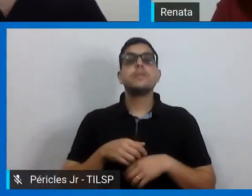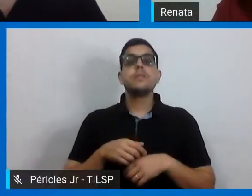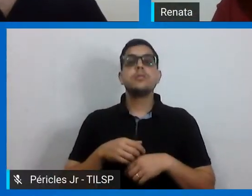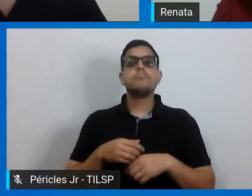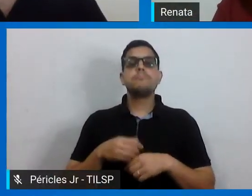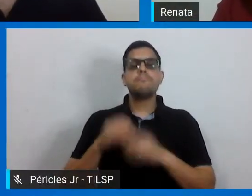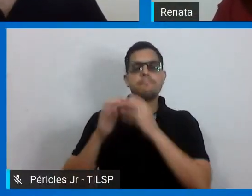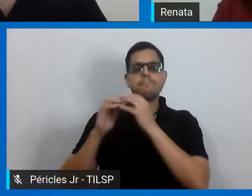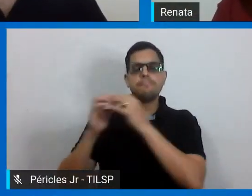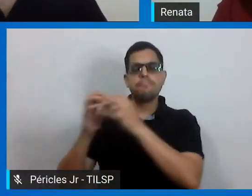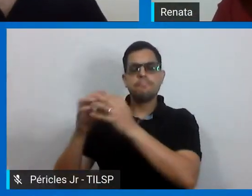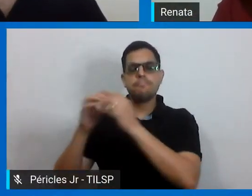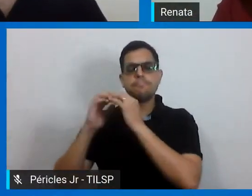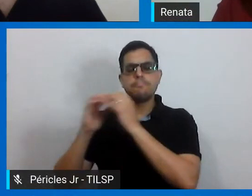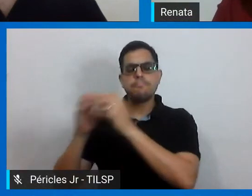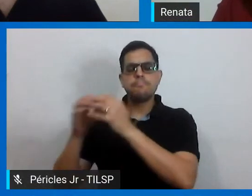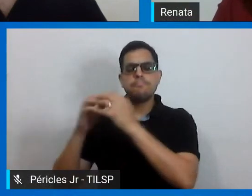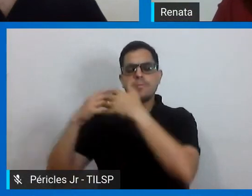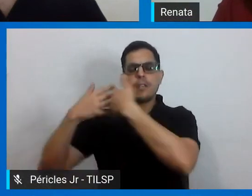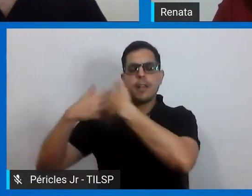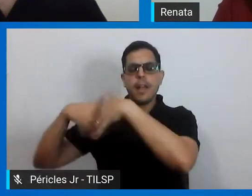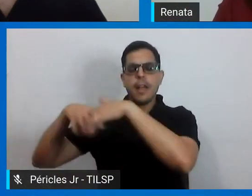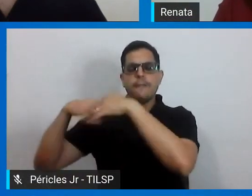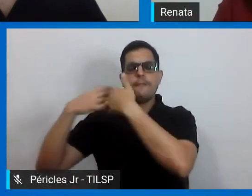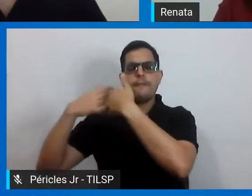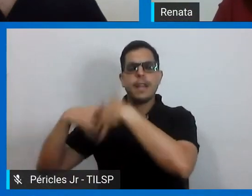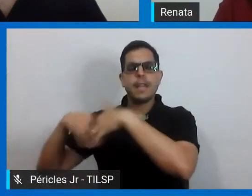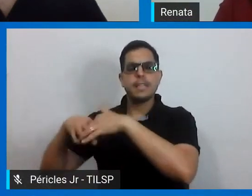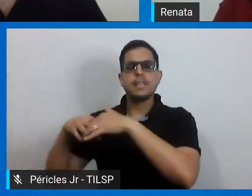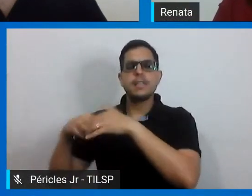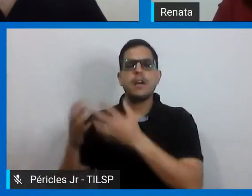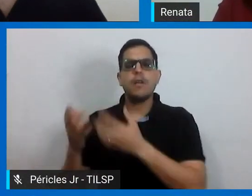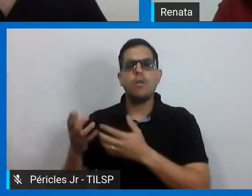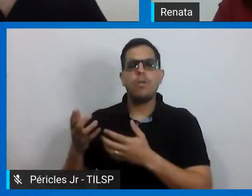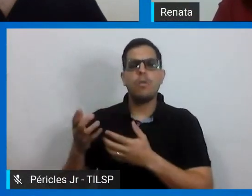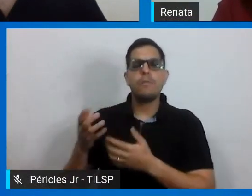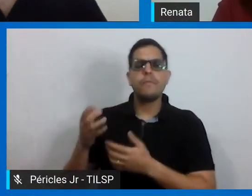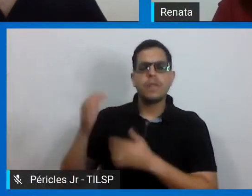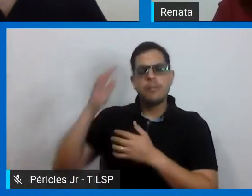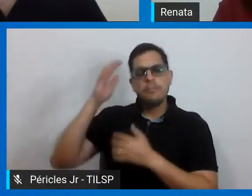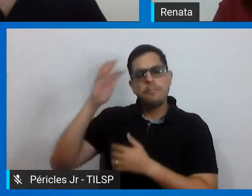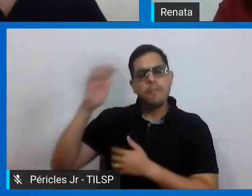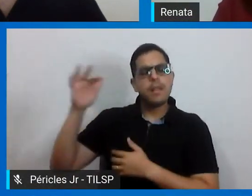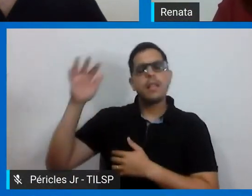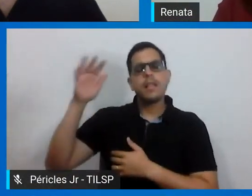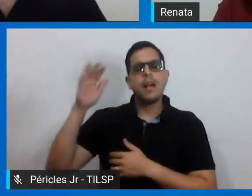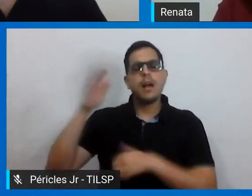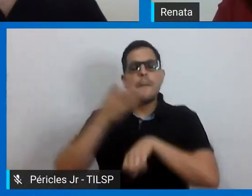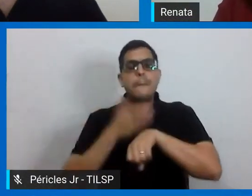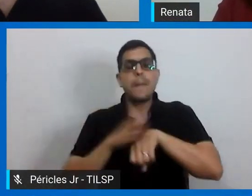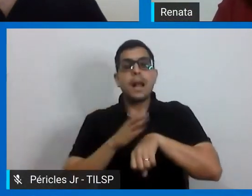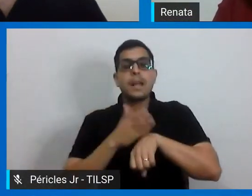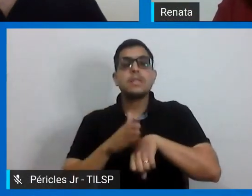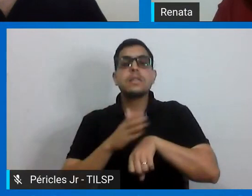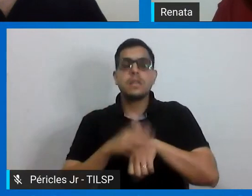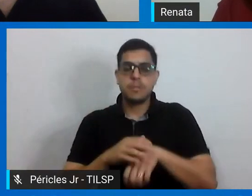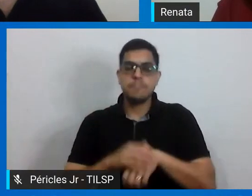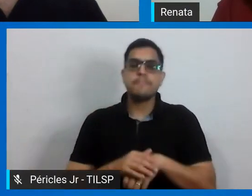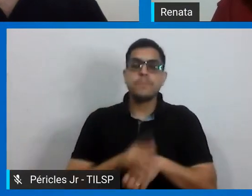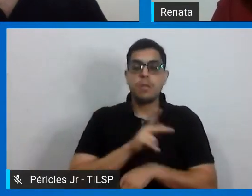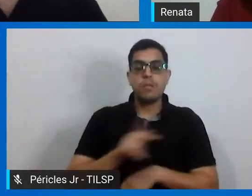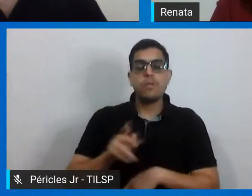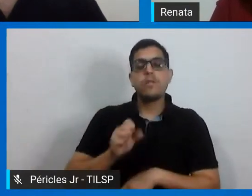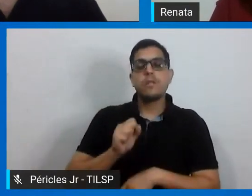reflexivas como bem traz os trabalhos da professora se é uma Garrido pimenta que também esteve conosco neste congresso